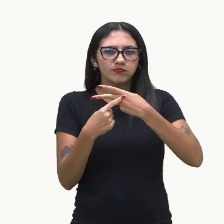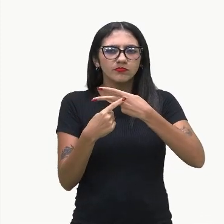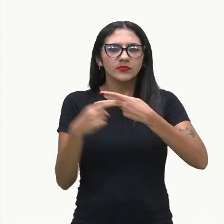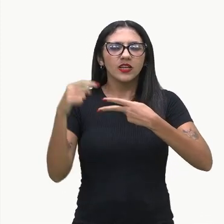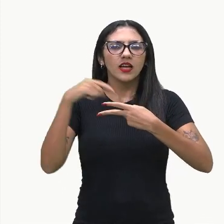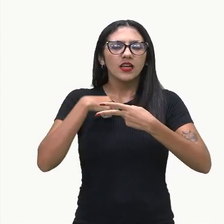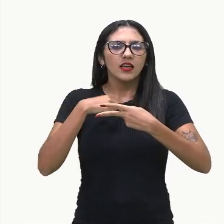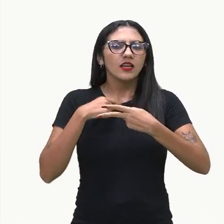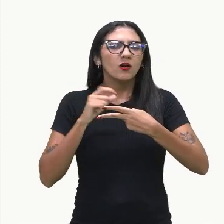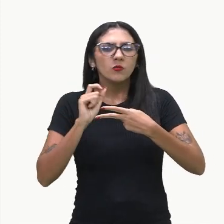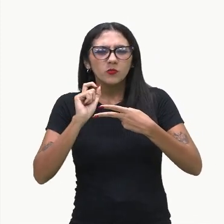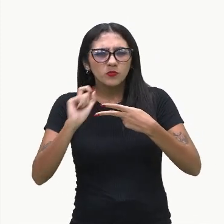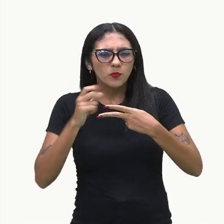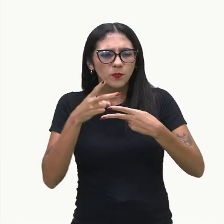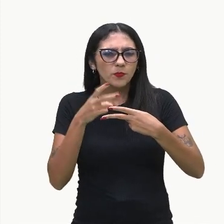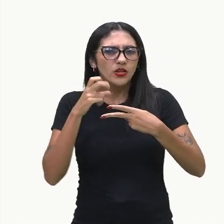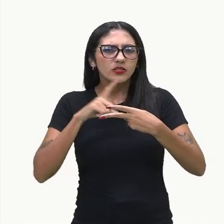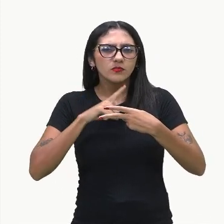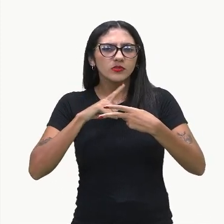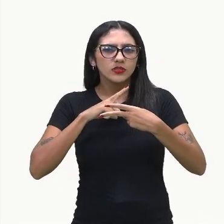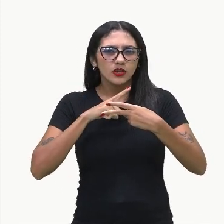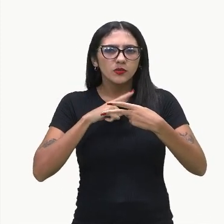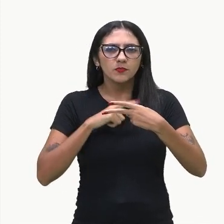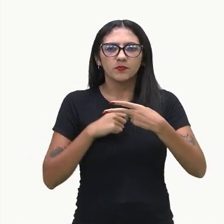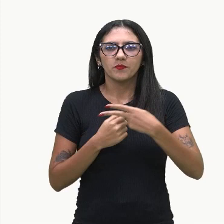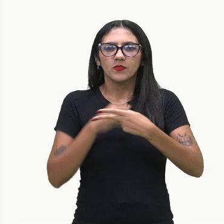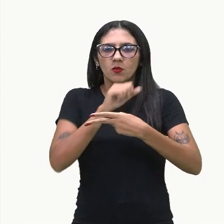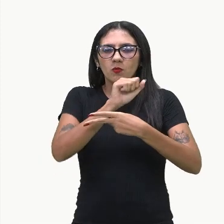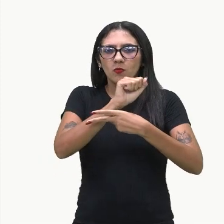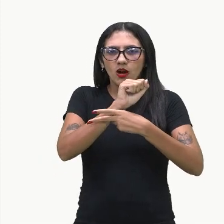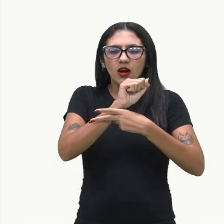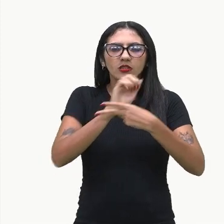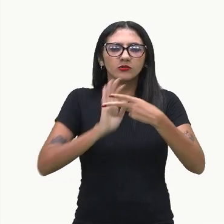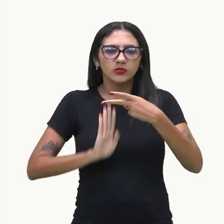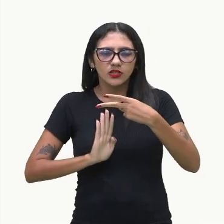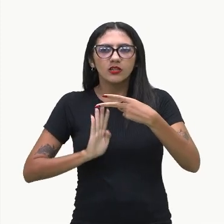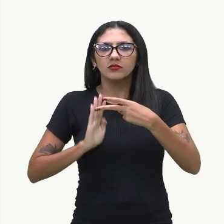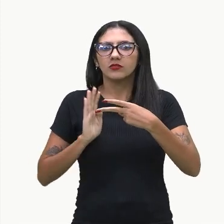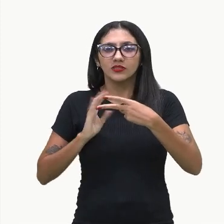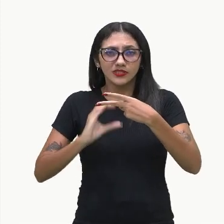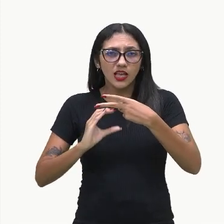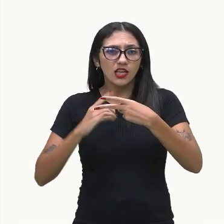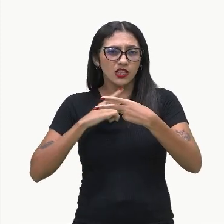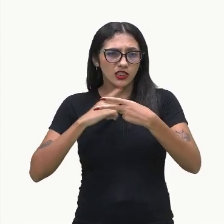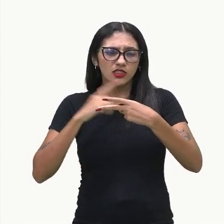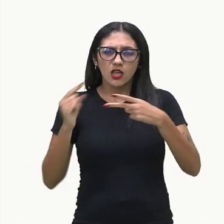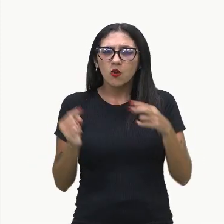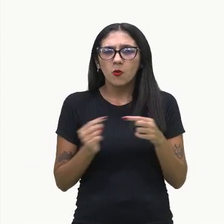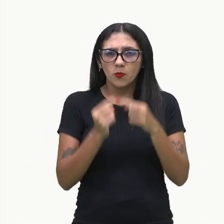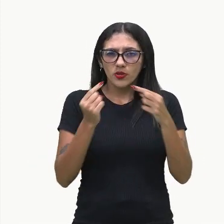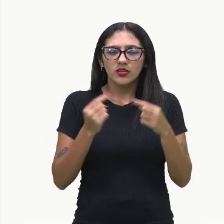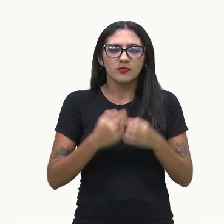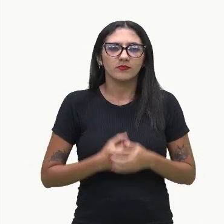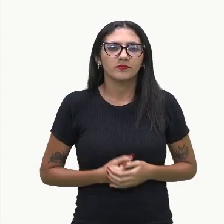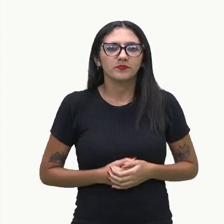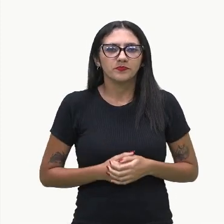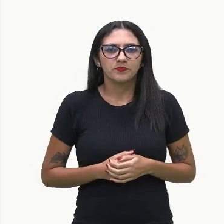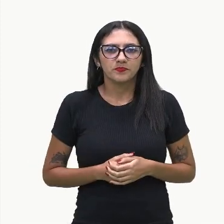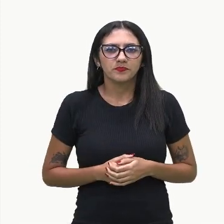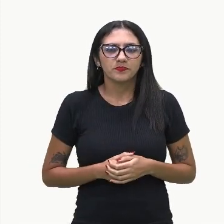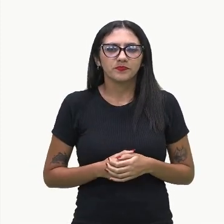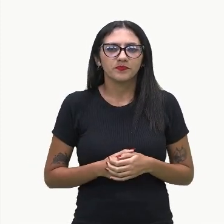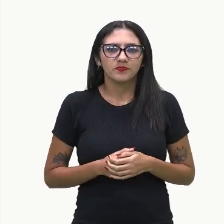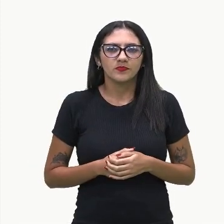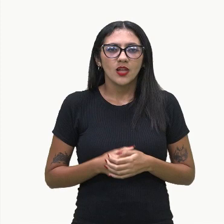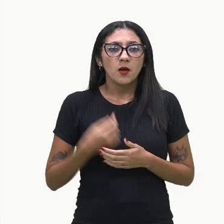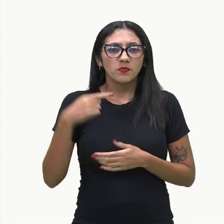ao ângulo A quanto ao ângulo C. Tudo bem? Para você nunca mais errar o que são ângulos opostos